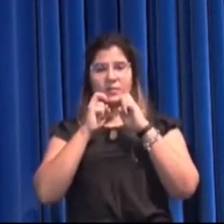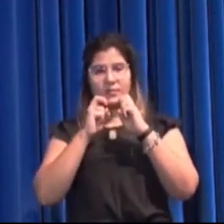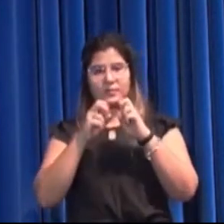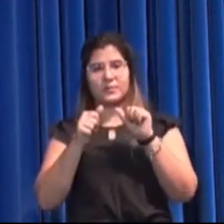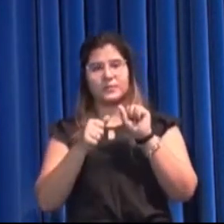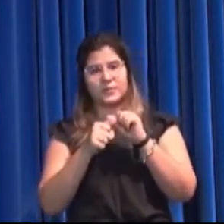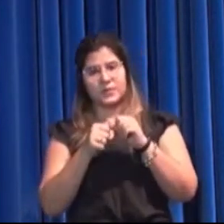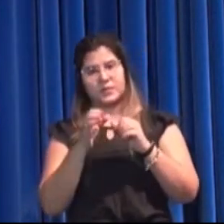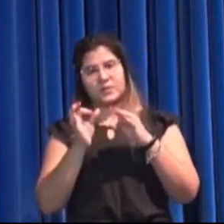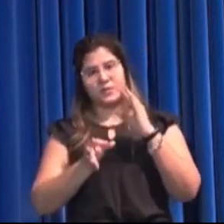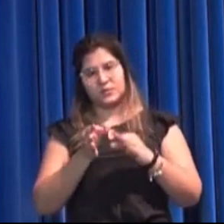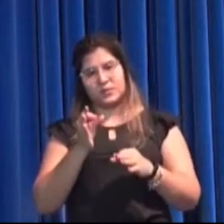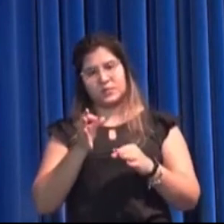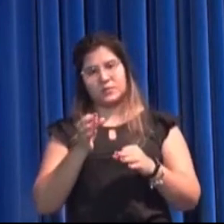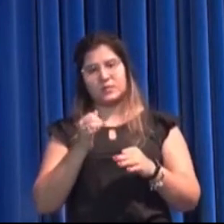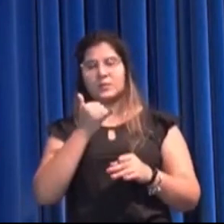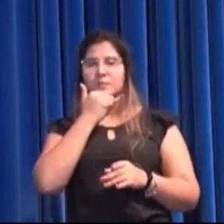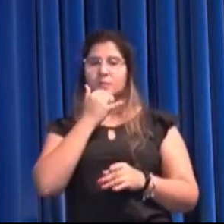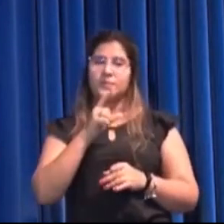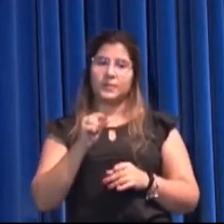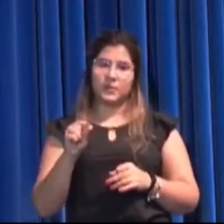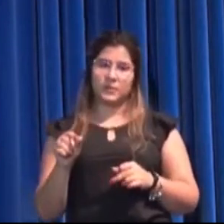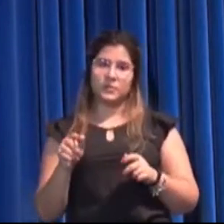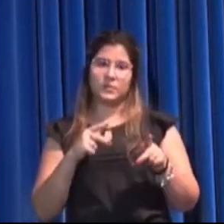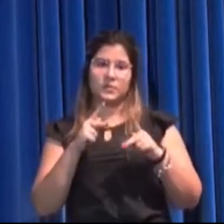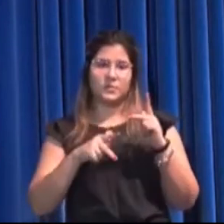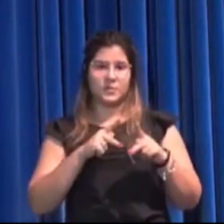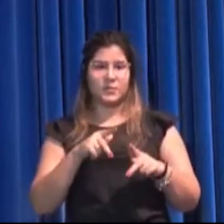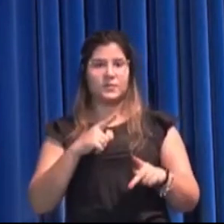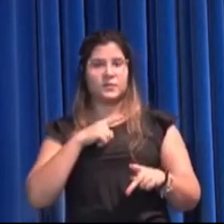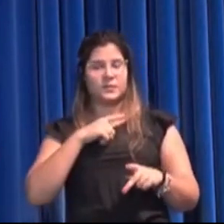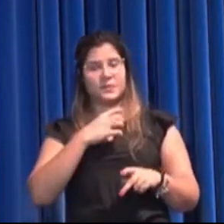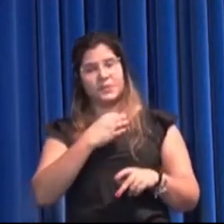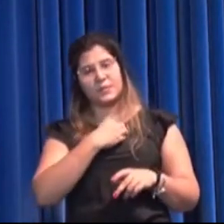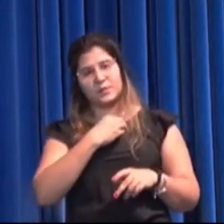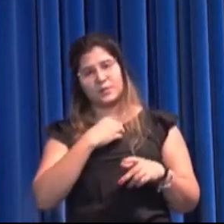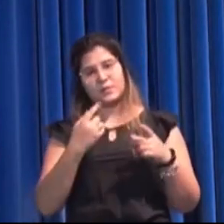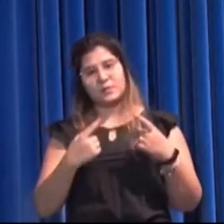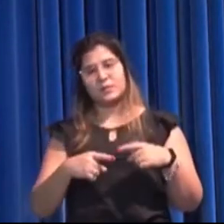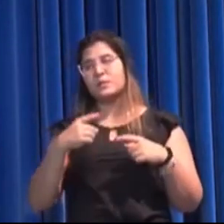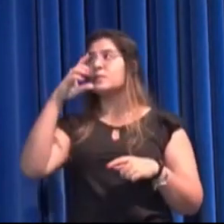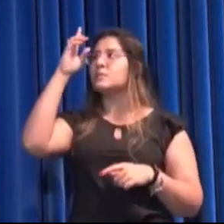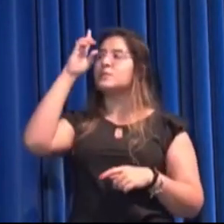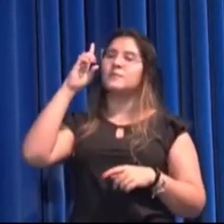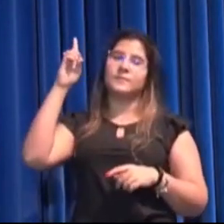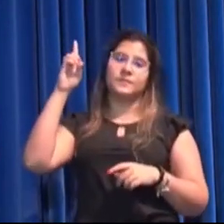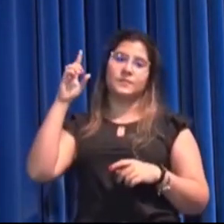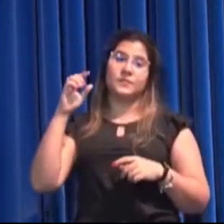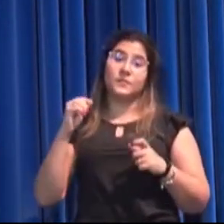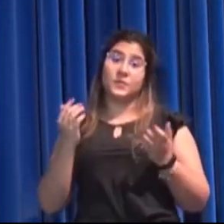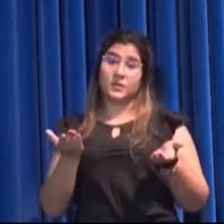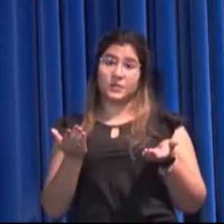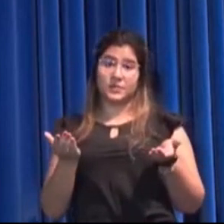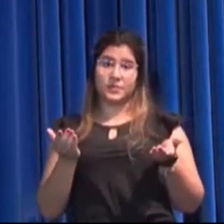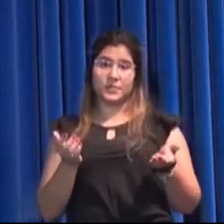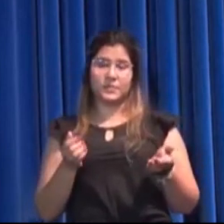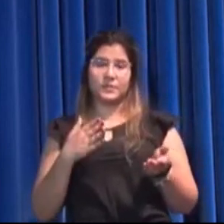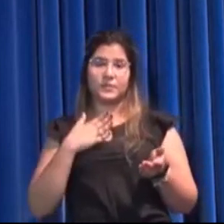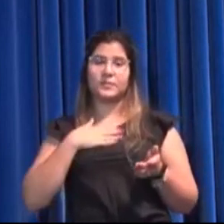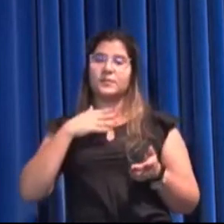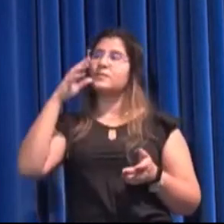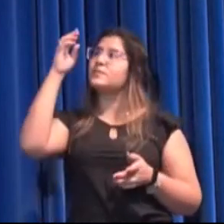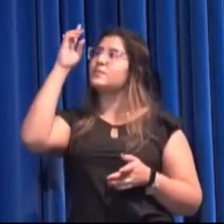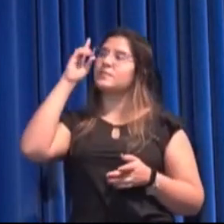justiça. Perdoa ao teu povo que houver pecado contra ti. Agora, pois, ó meu